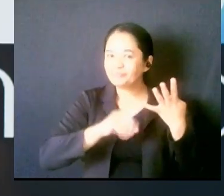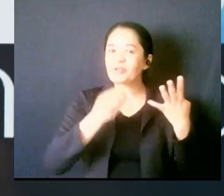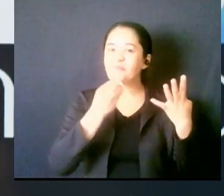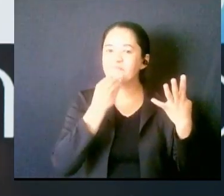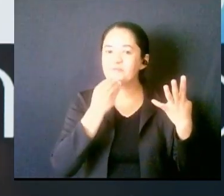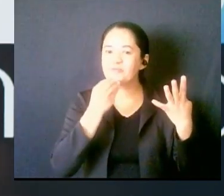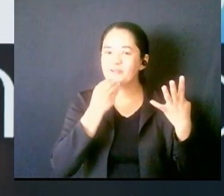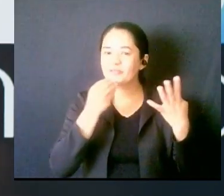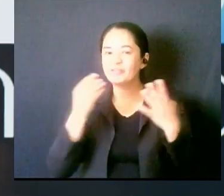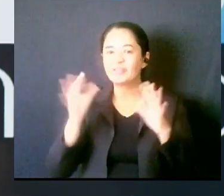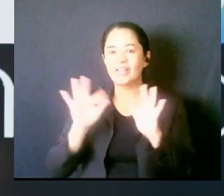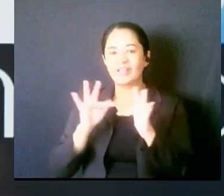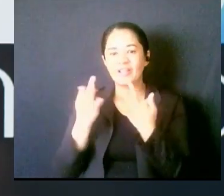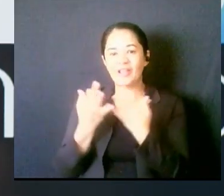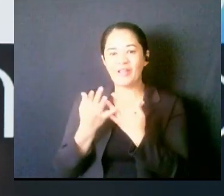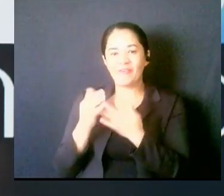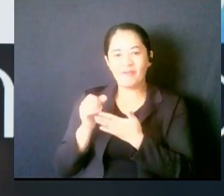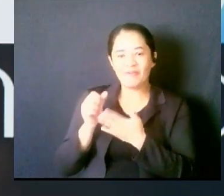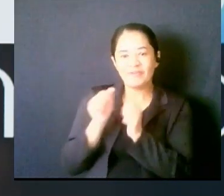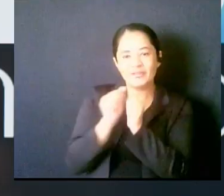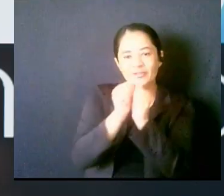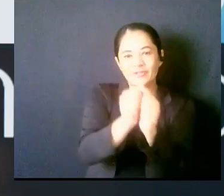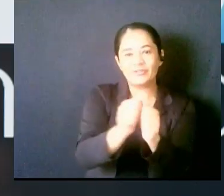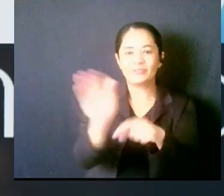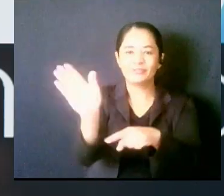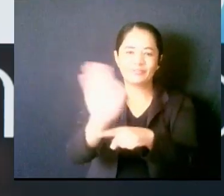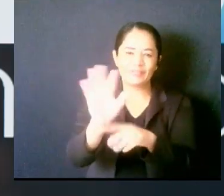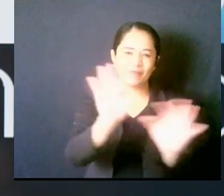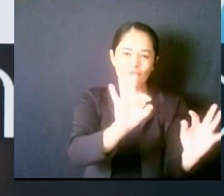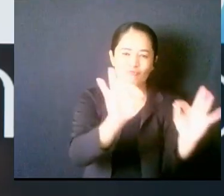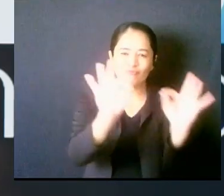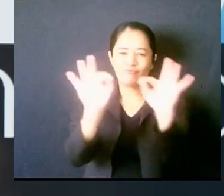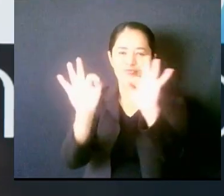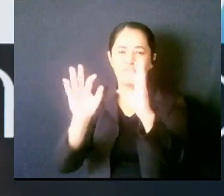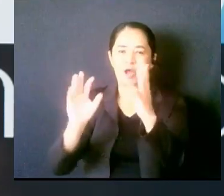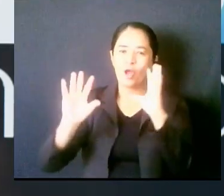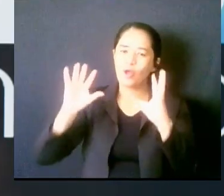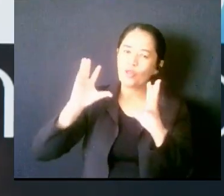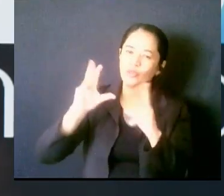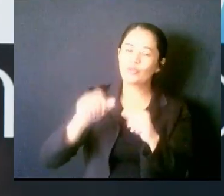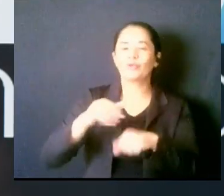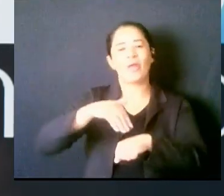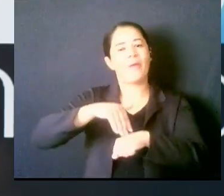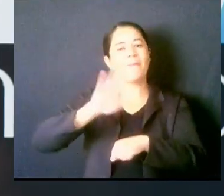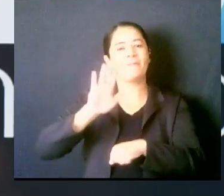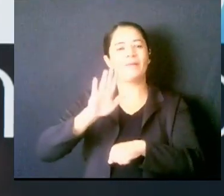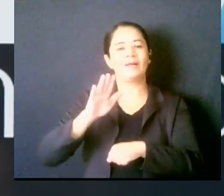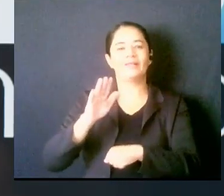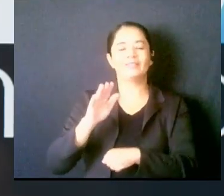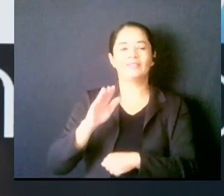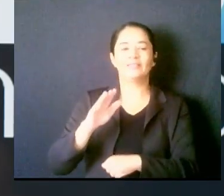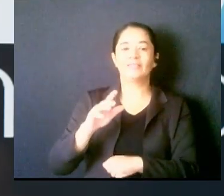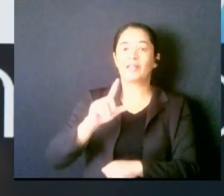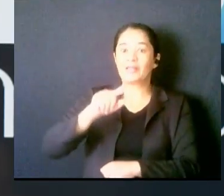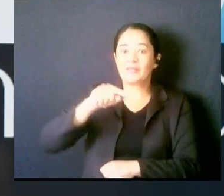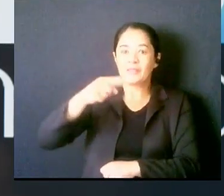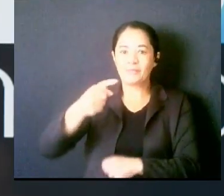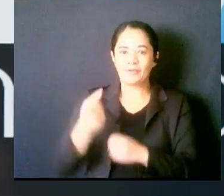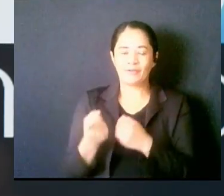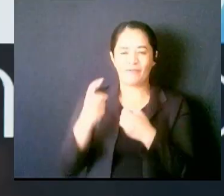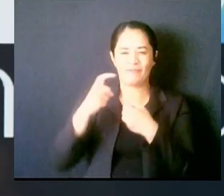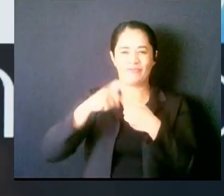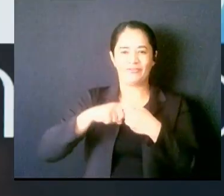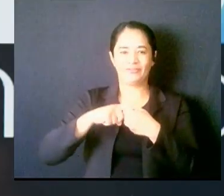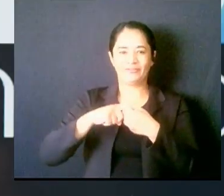para assistir do cinema, tudo isso e muito mais aqui no Estúdio Câmara. E daqui a pouquinho, depois do break, nós voltaremos com os nossos